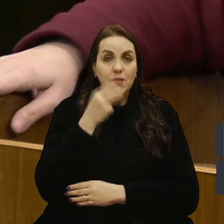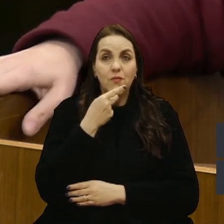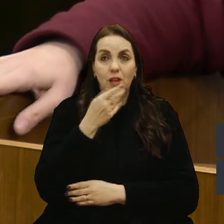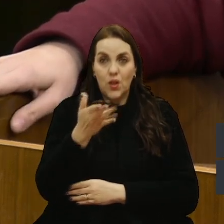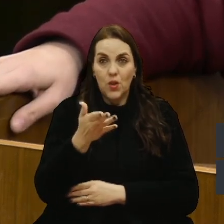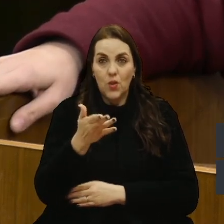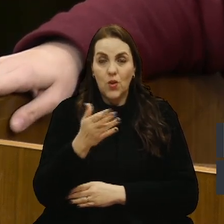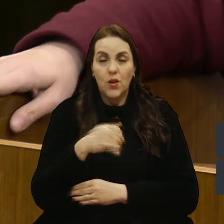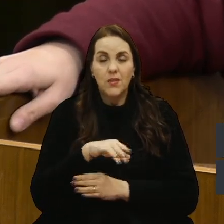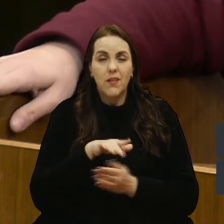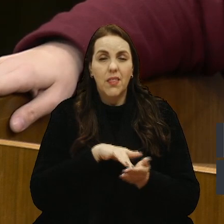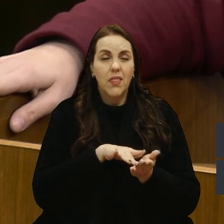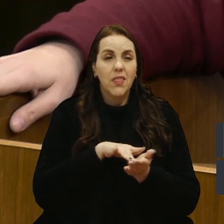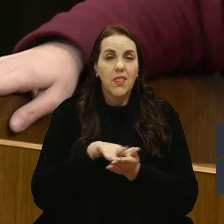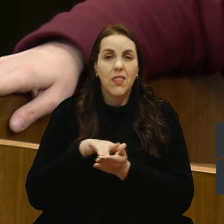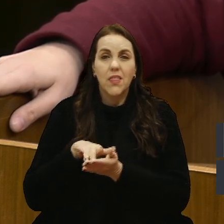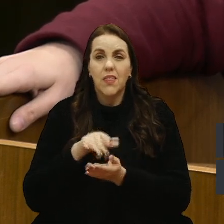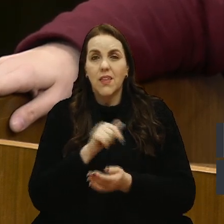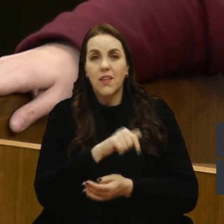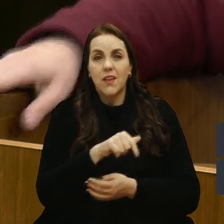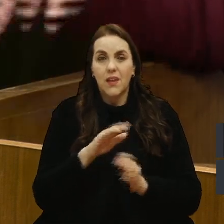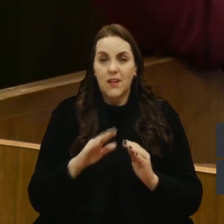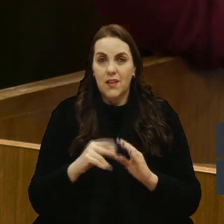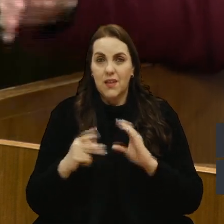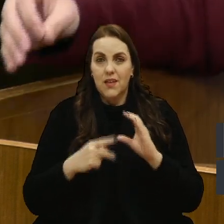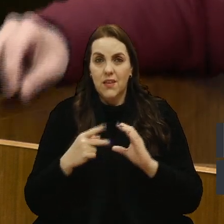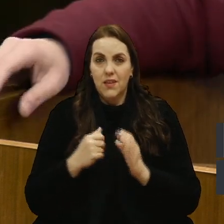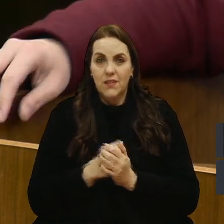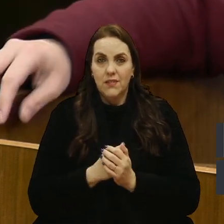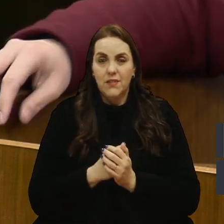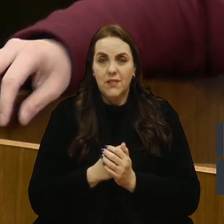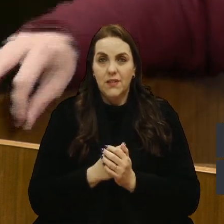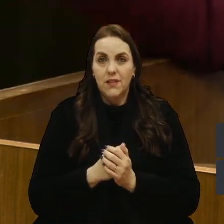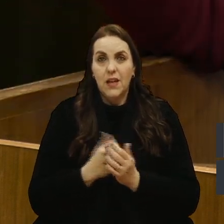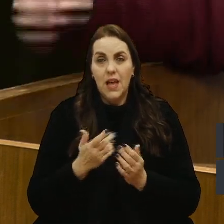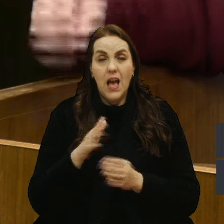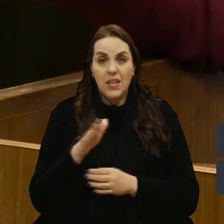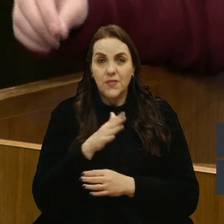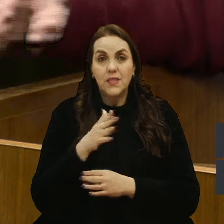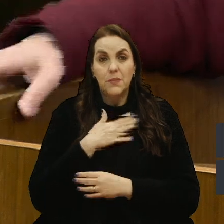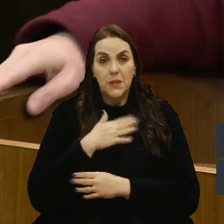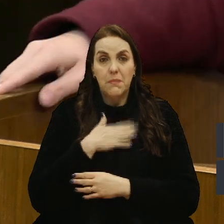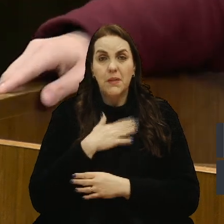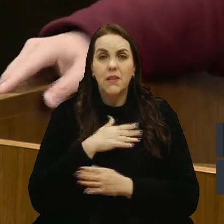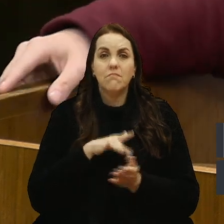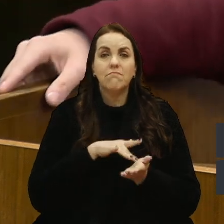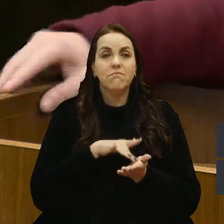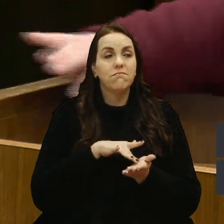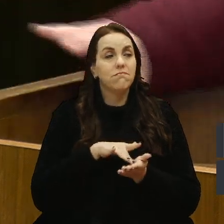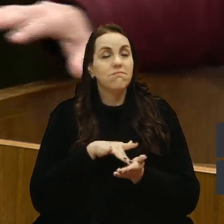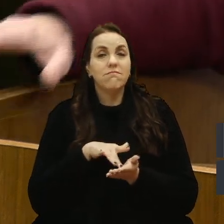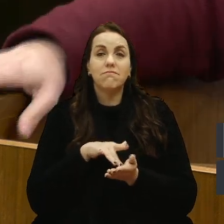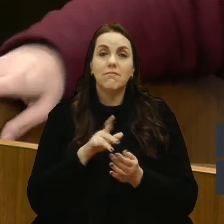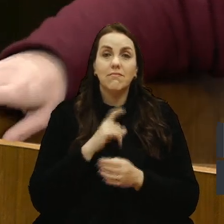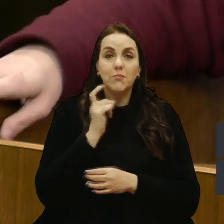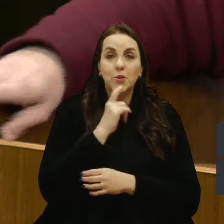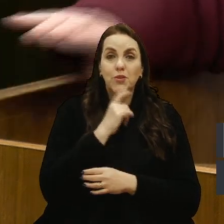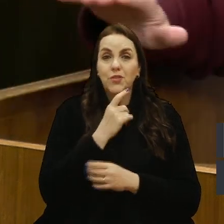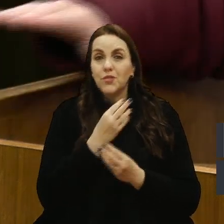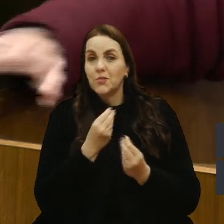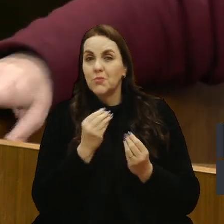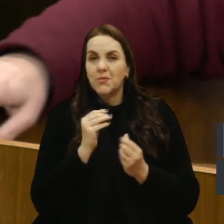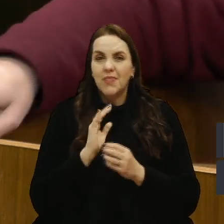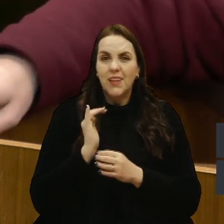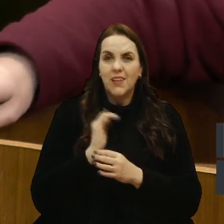do faz de conta que parece que essa casa, às vezes, o parlamento, para mim, às vezes é um grande faz de conta. Porque aqui nós temos